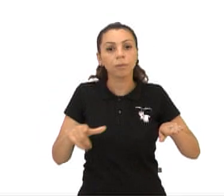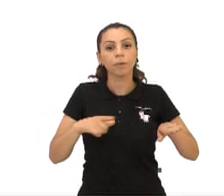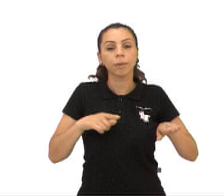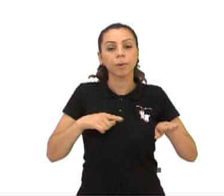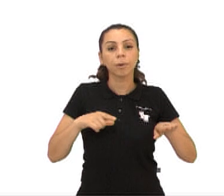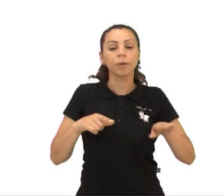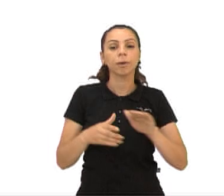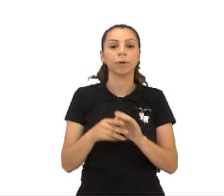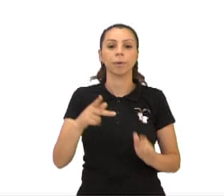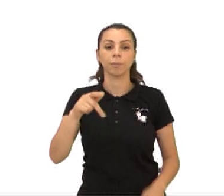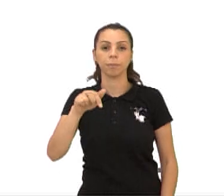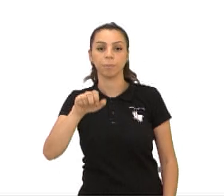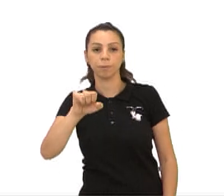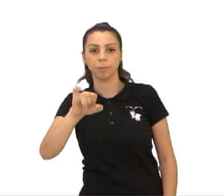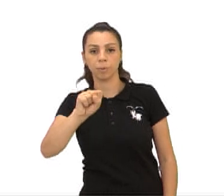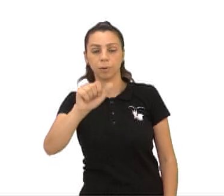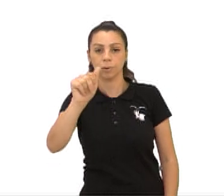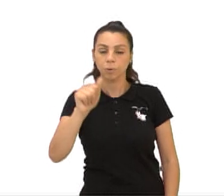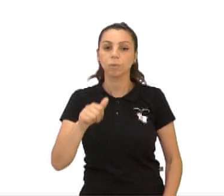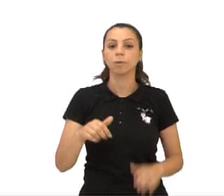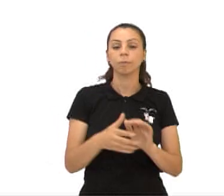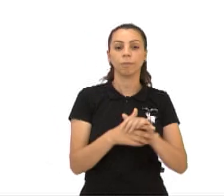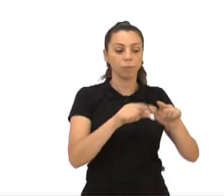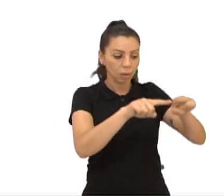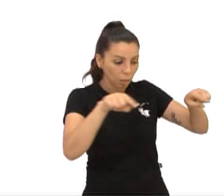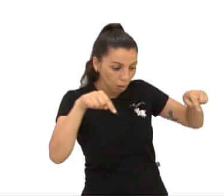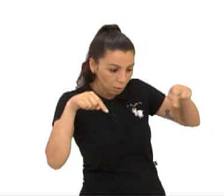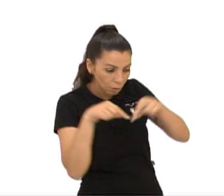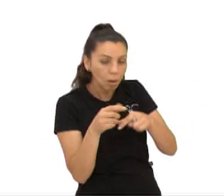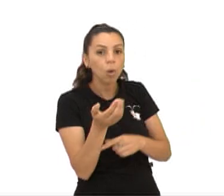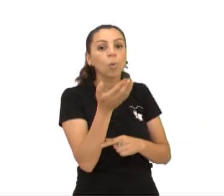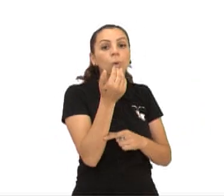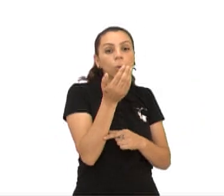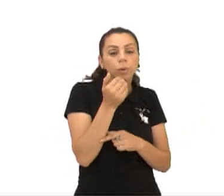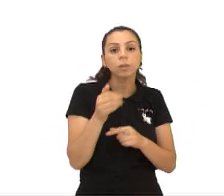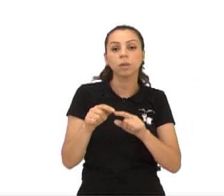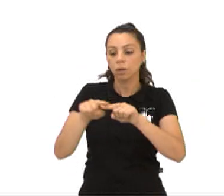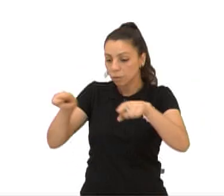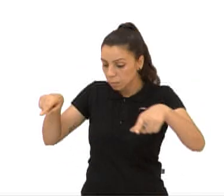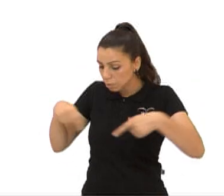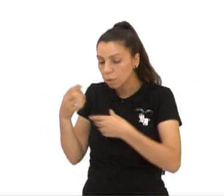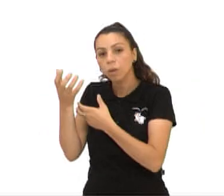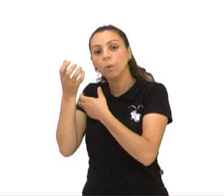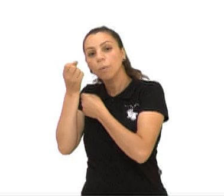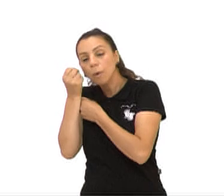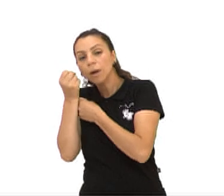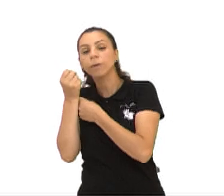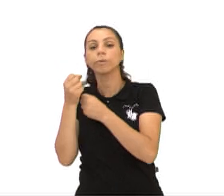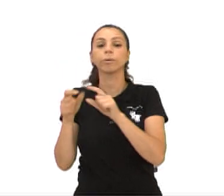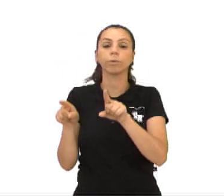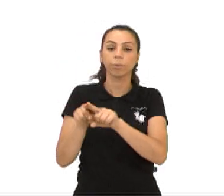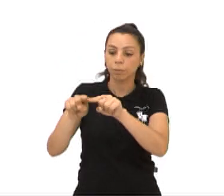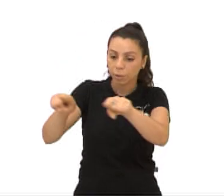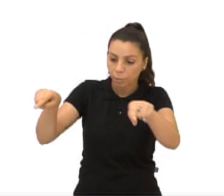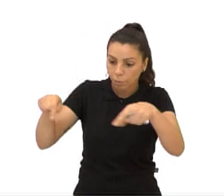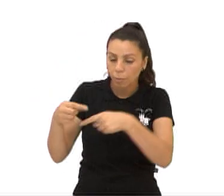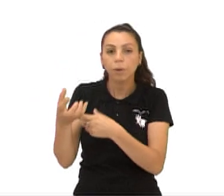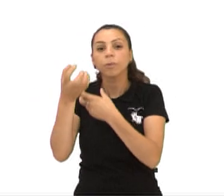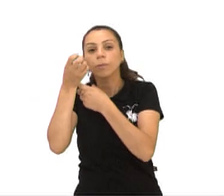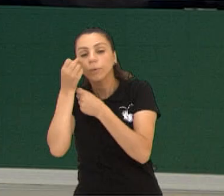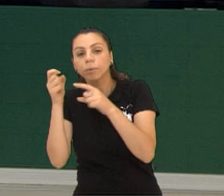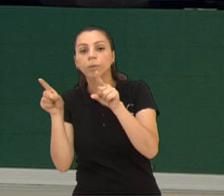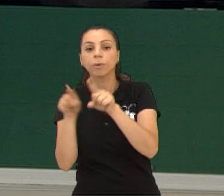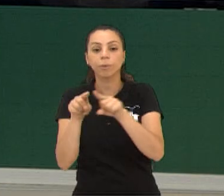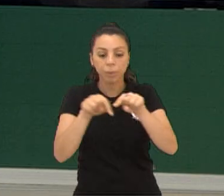colocar piso na cozinha, no quarto, na sala, no banheiro e no quarto 2 aqui, chamado de quarto 2. Quarto 1 e quarto 2. Vamos